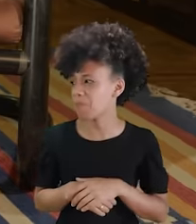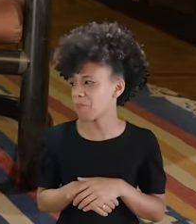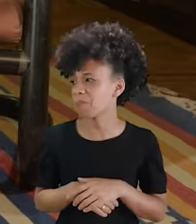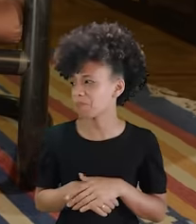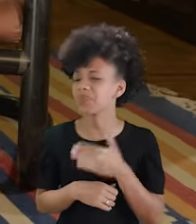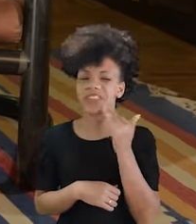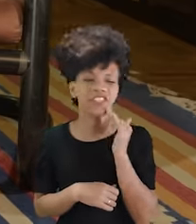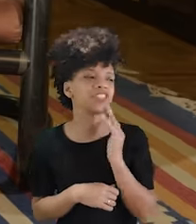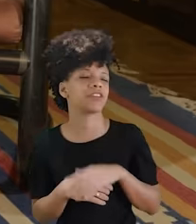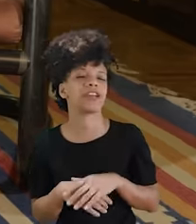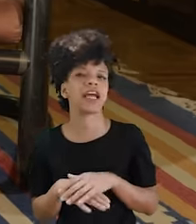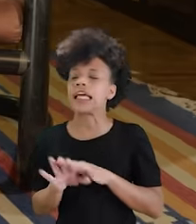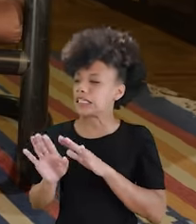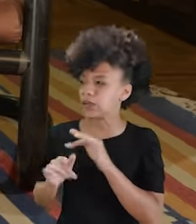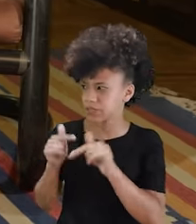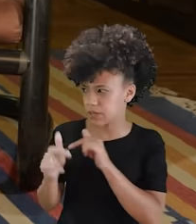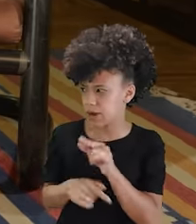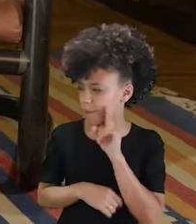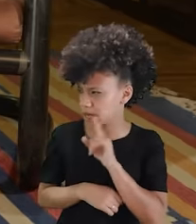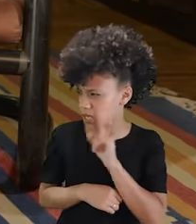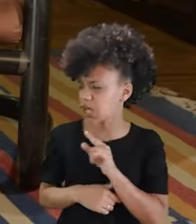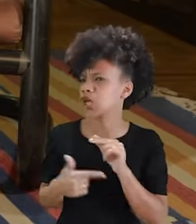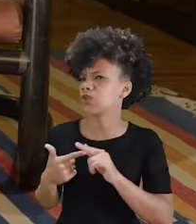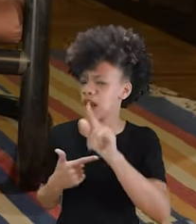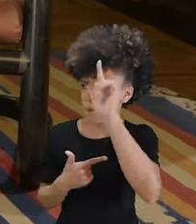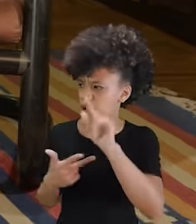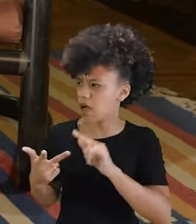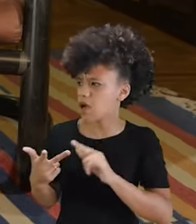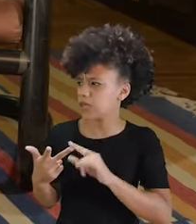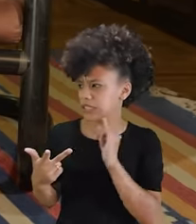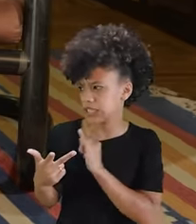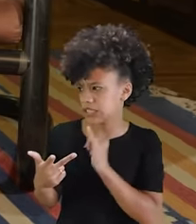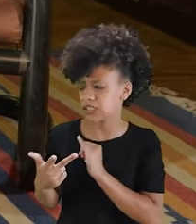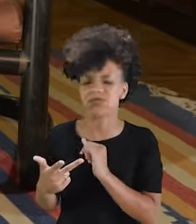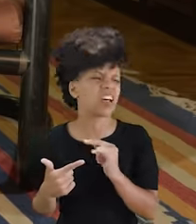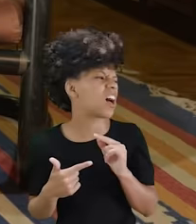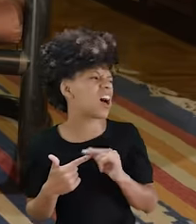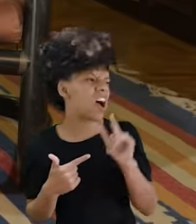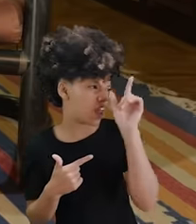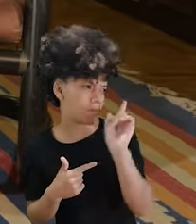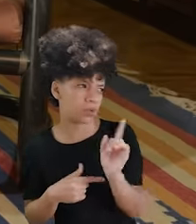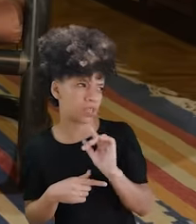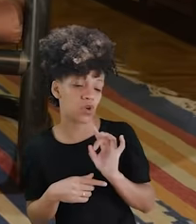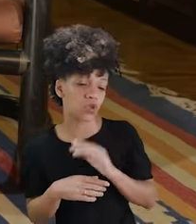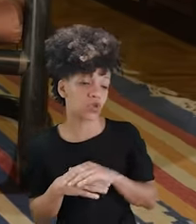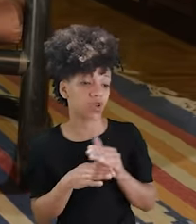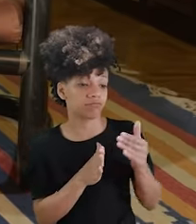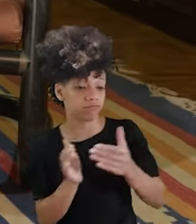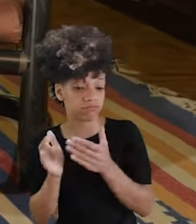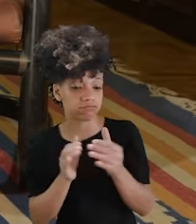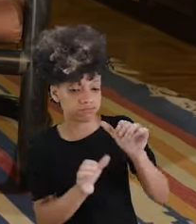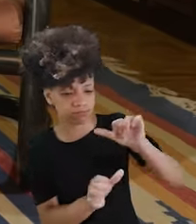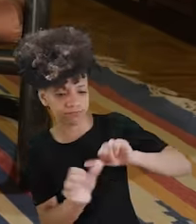Não entendi entendi você trabalhou também com americano alemão italiano entanto não só nas